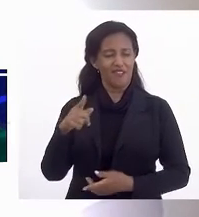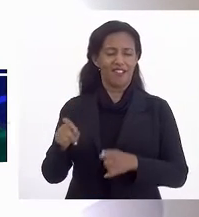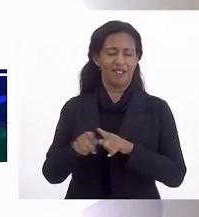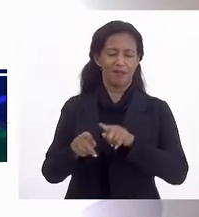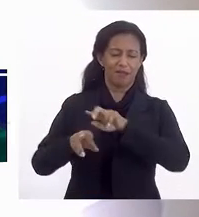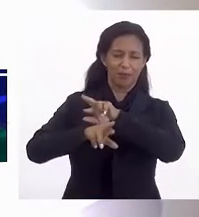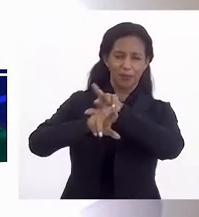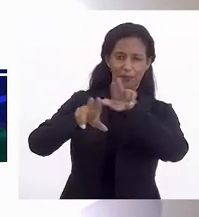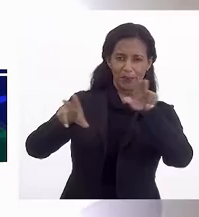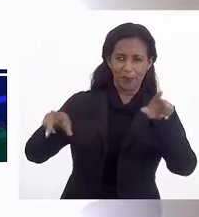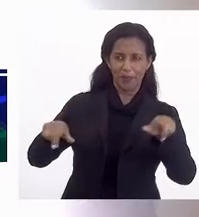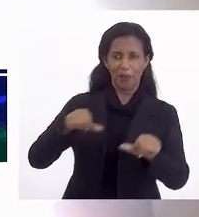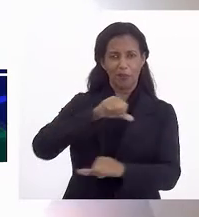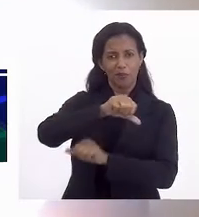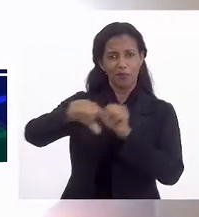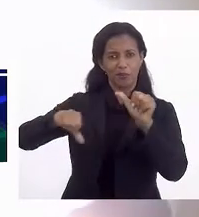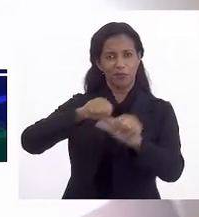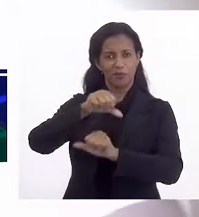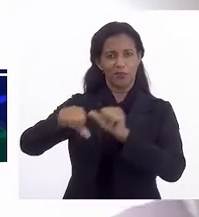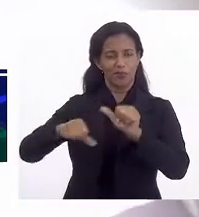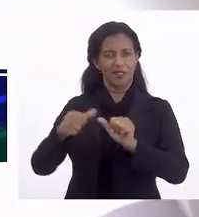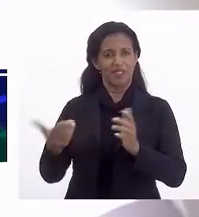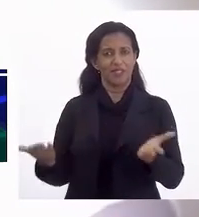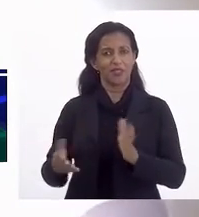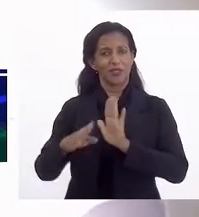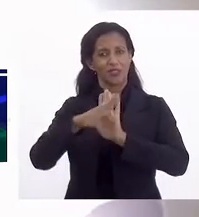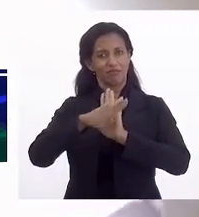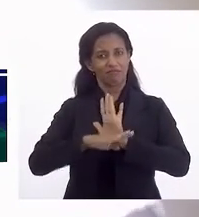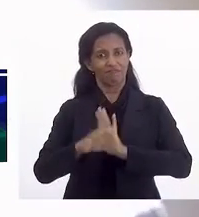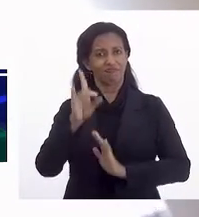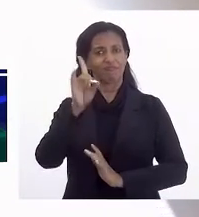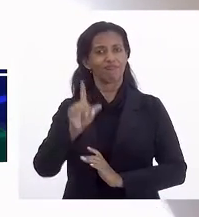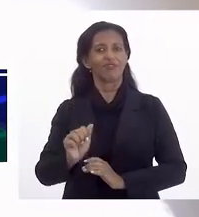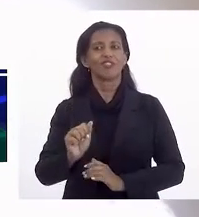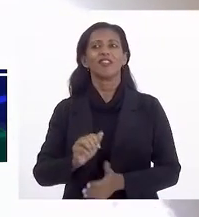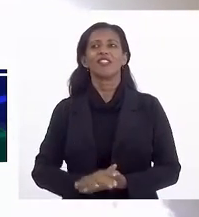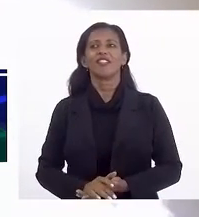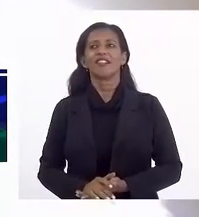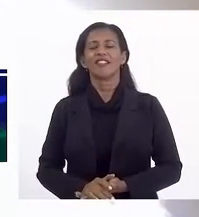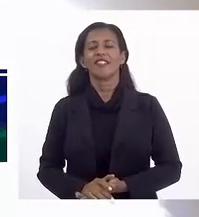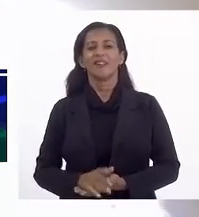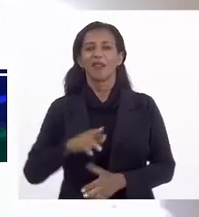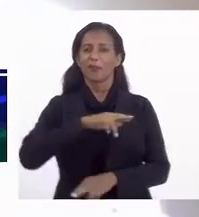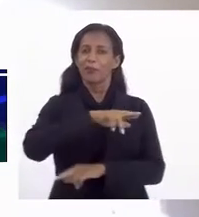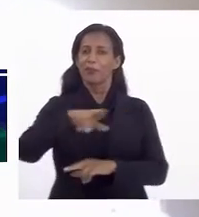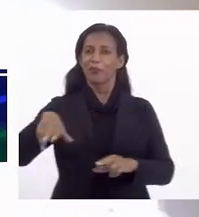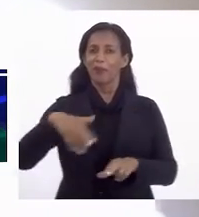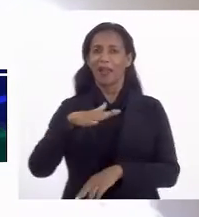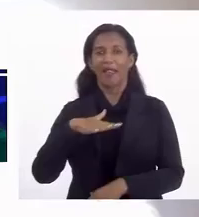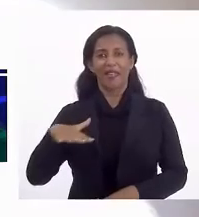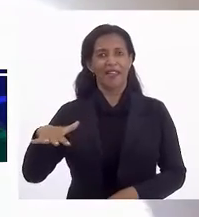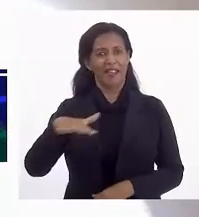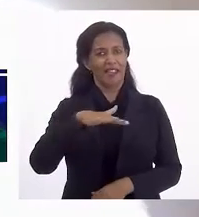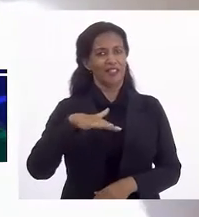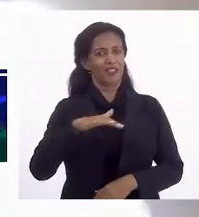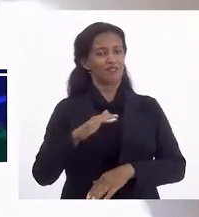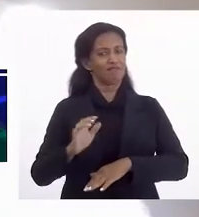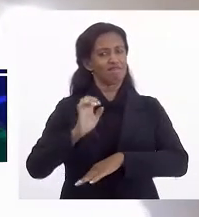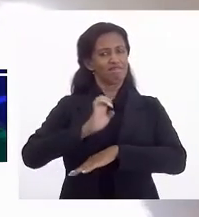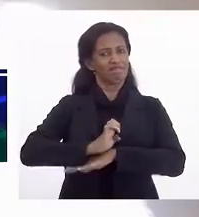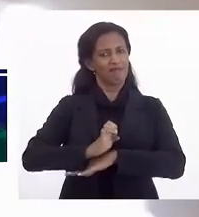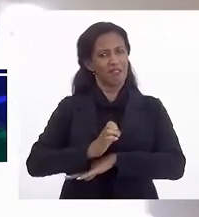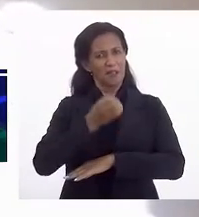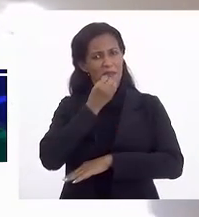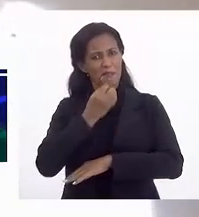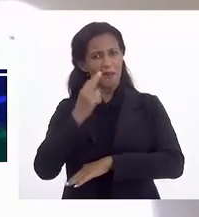na presidência da Ordem do Dia, mas inclusive com a rotatividade regional do nosso estado. Muito bom ver